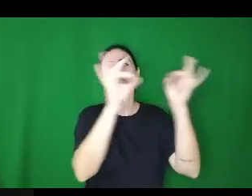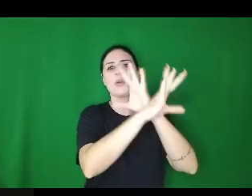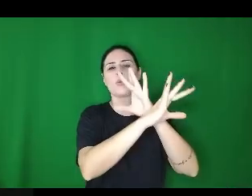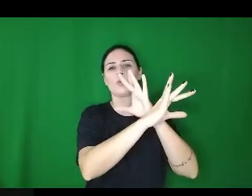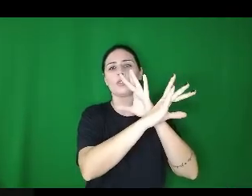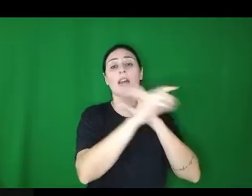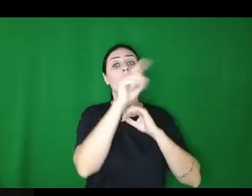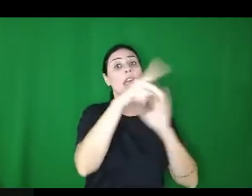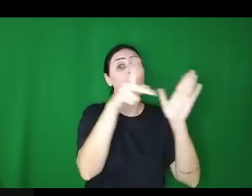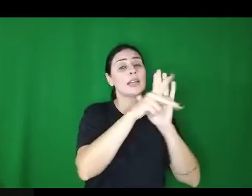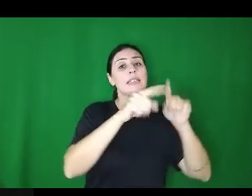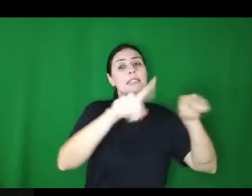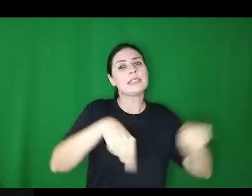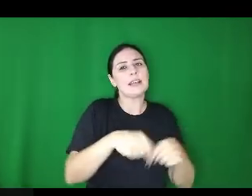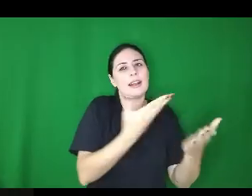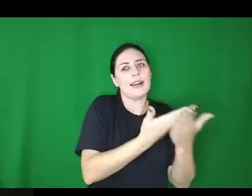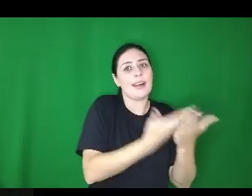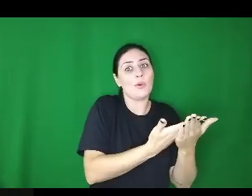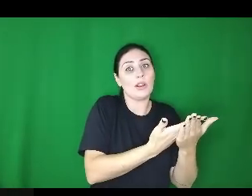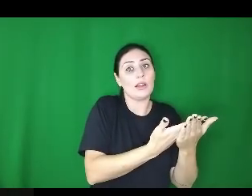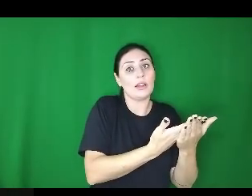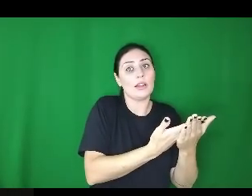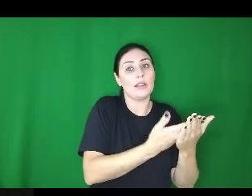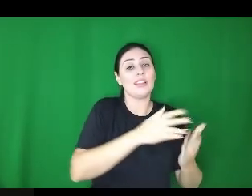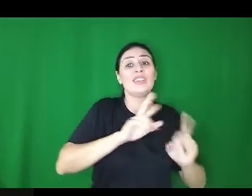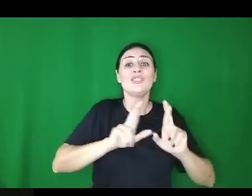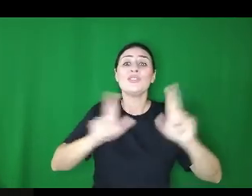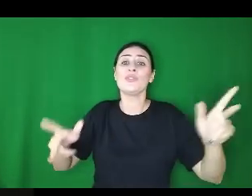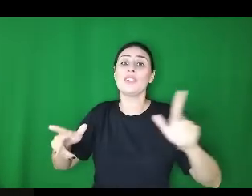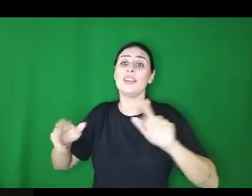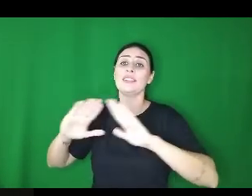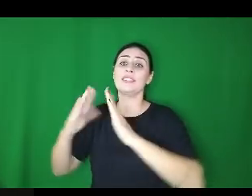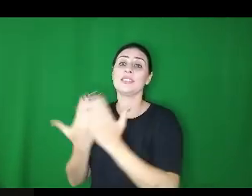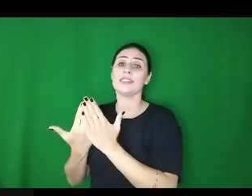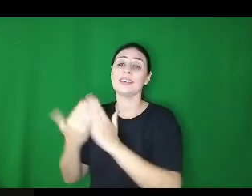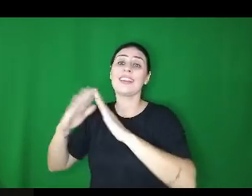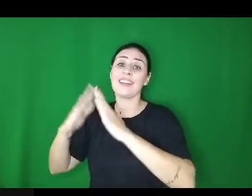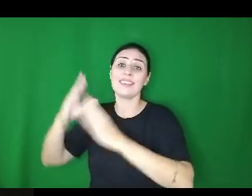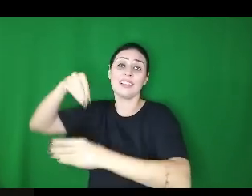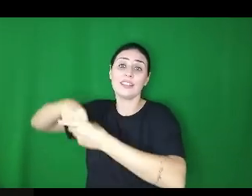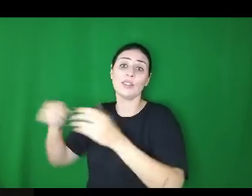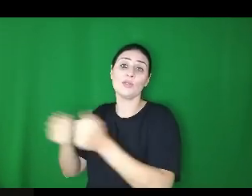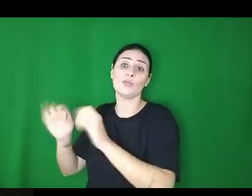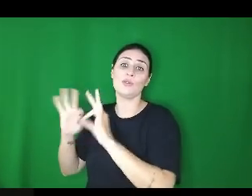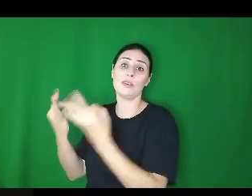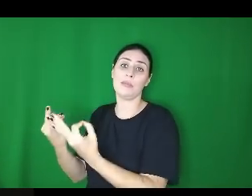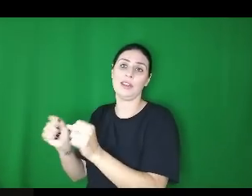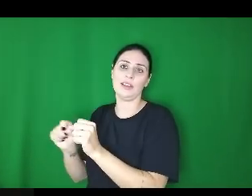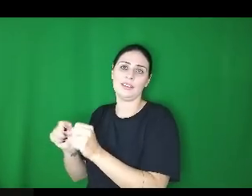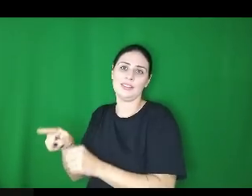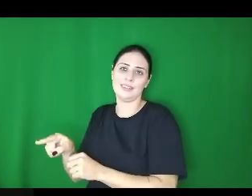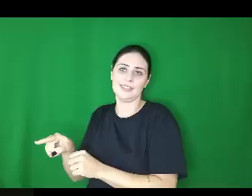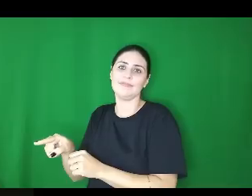que as crianças não ficam 4 horas sentadas fazendo as atividades que a escola mandou, né?